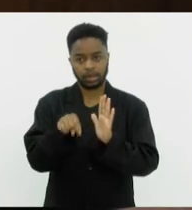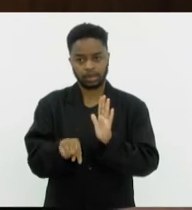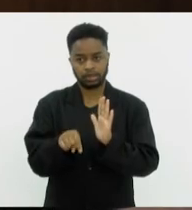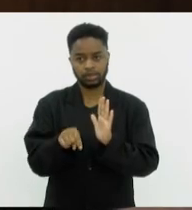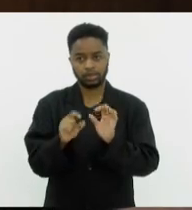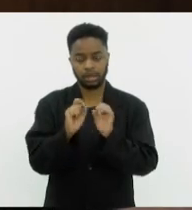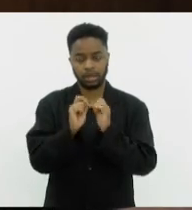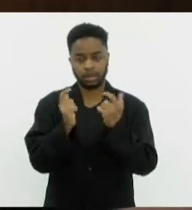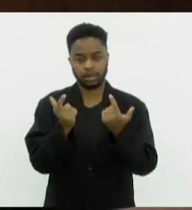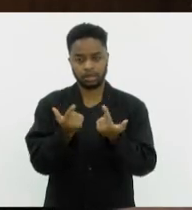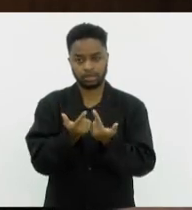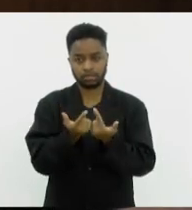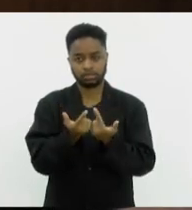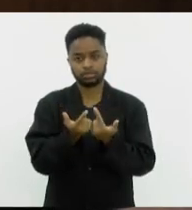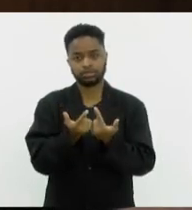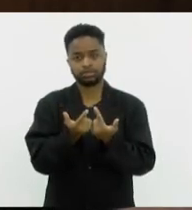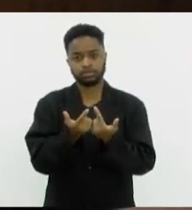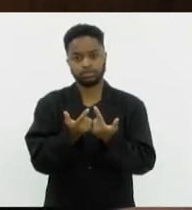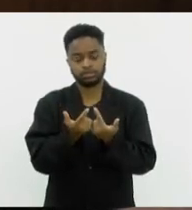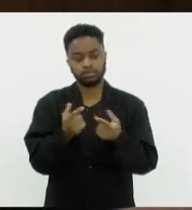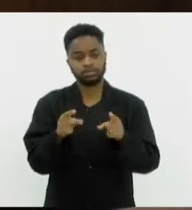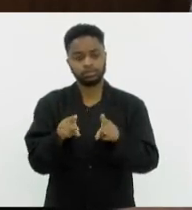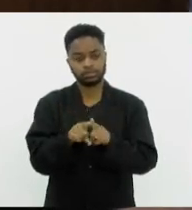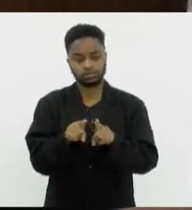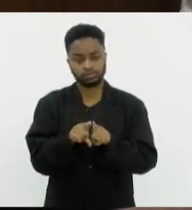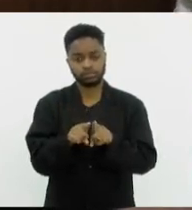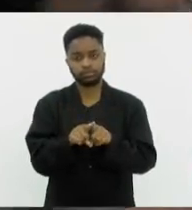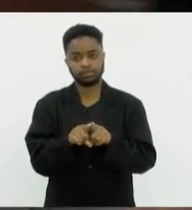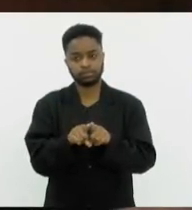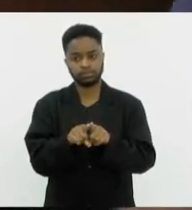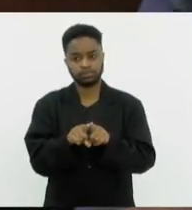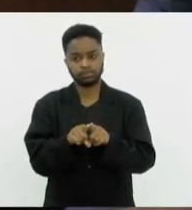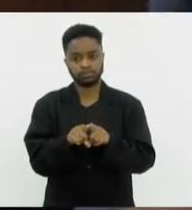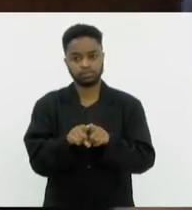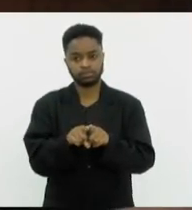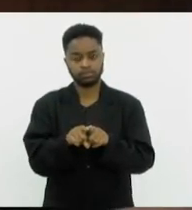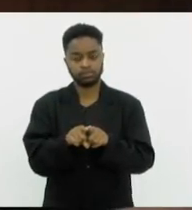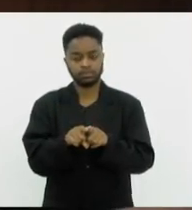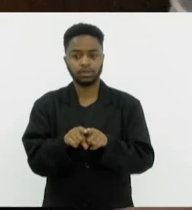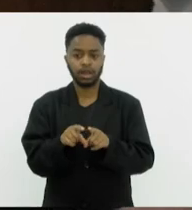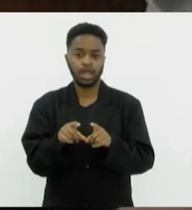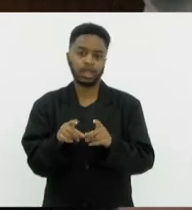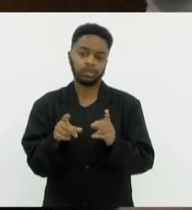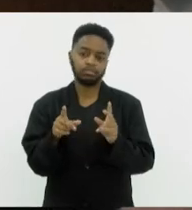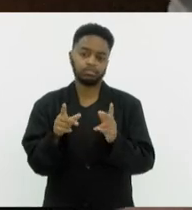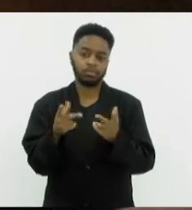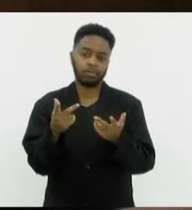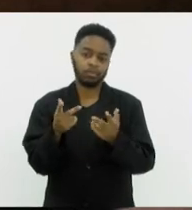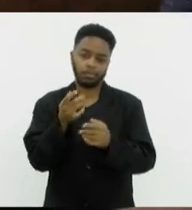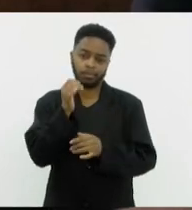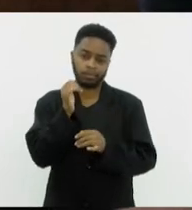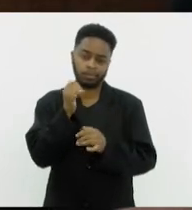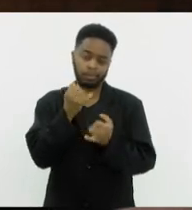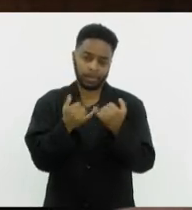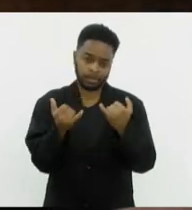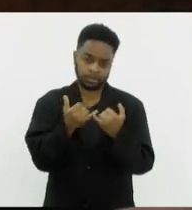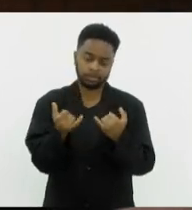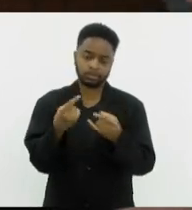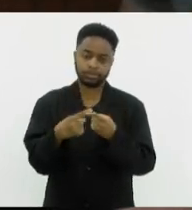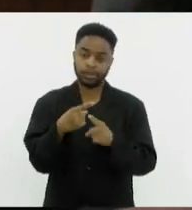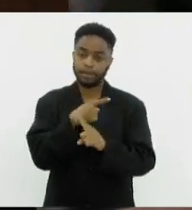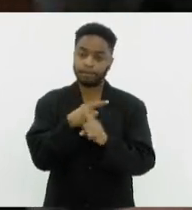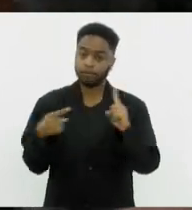casa, que também é praticamente o mesmo teor, que proíbe o